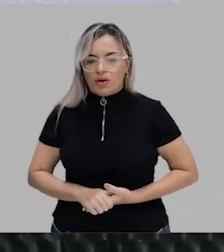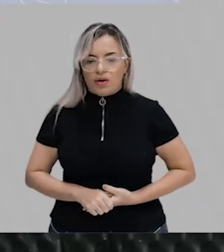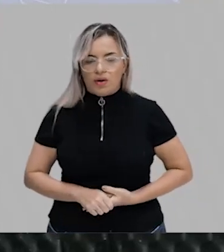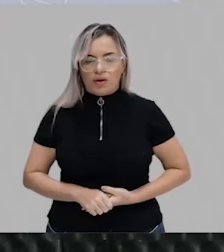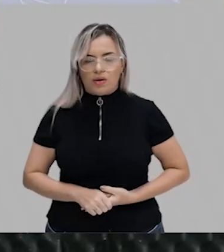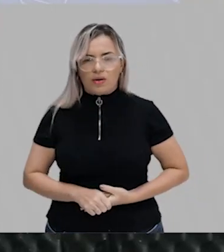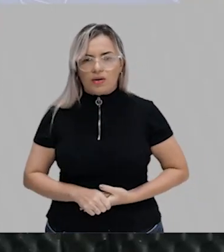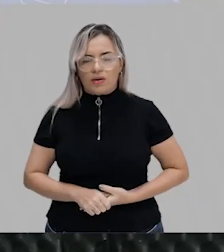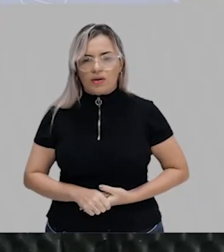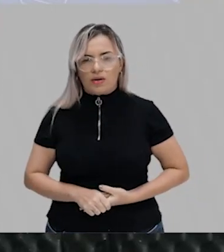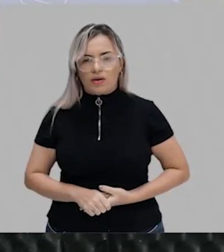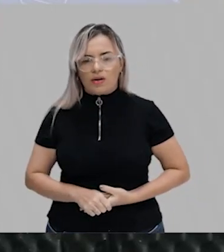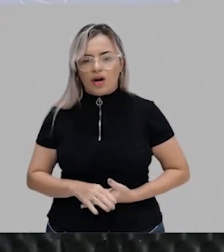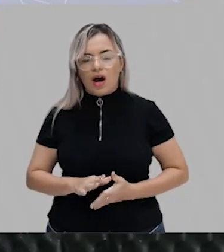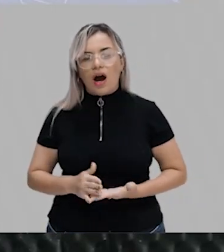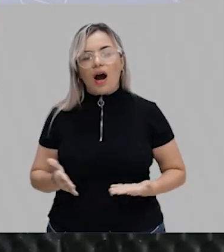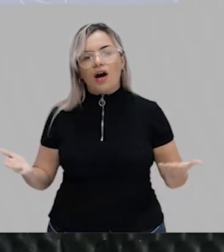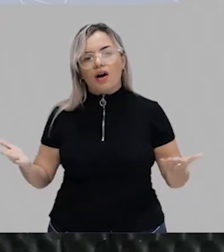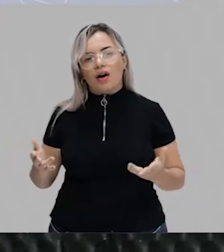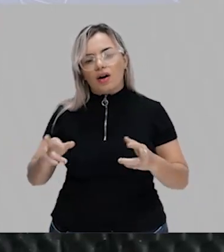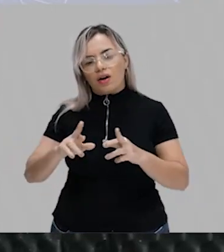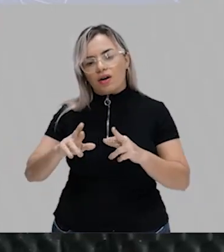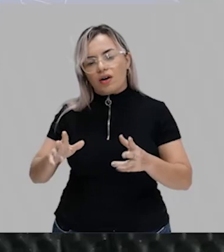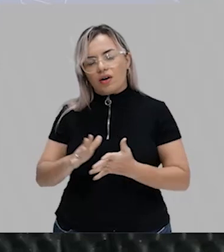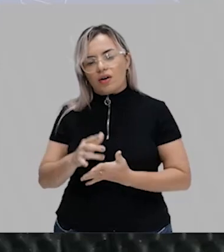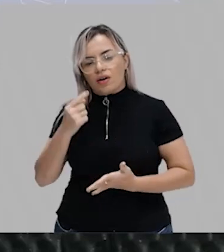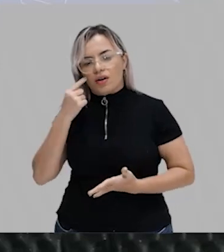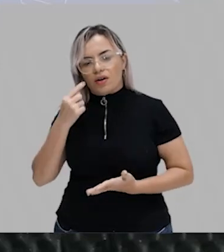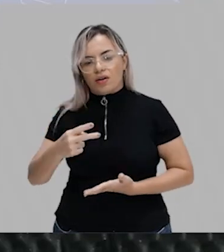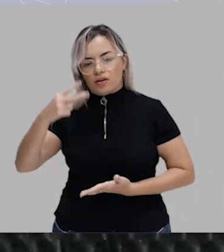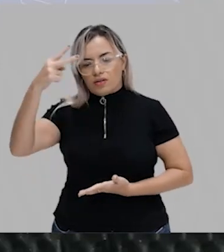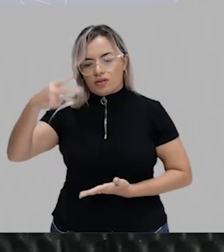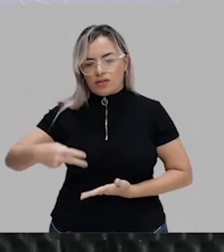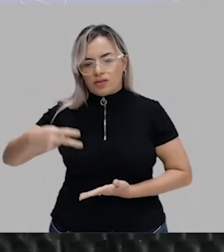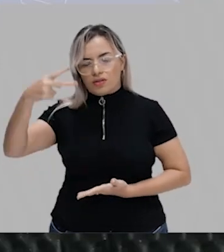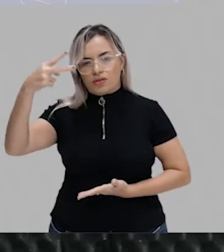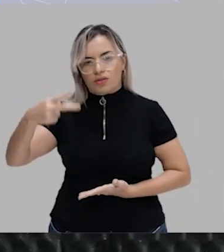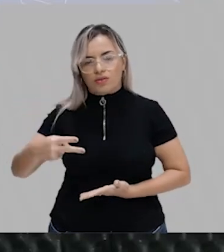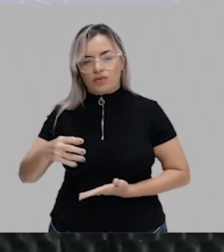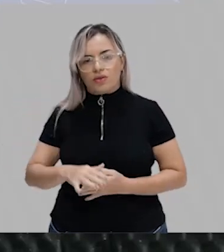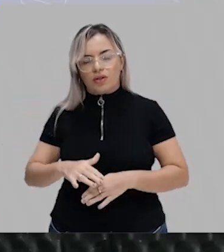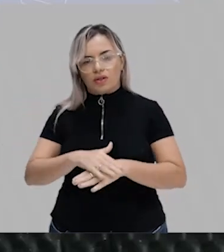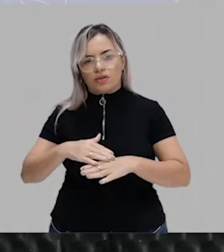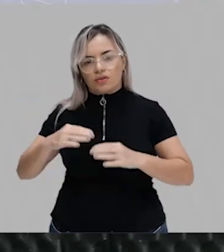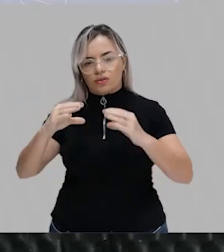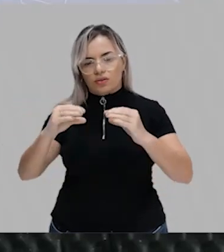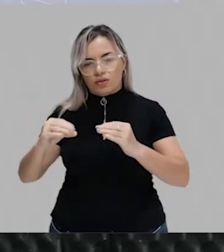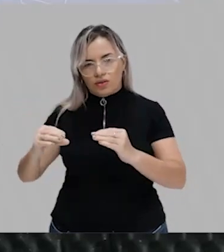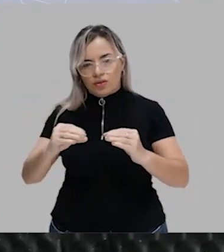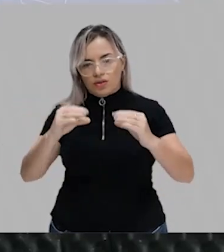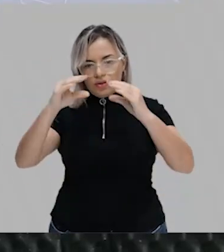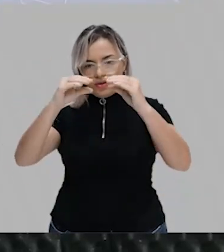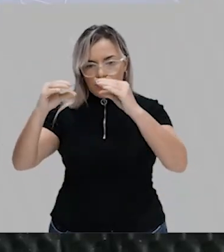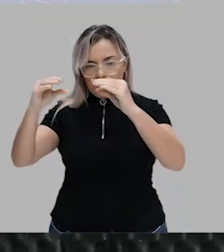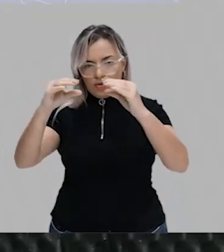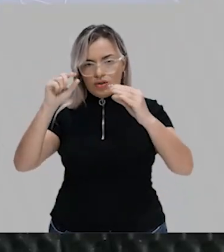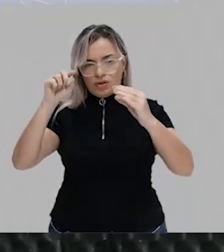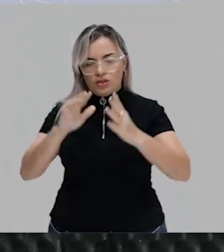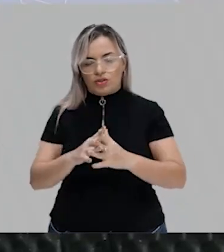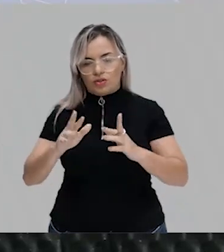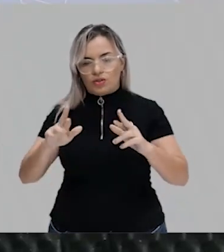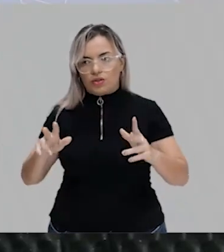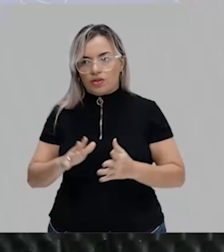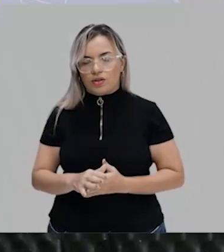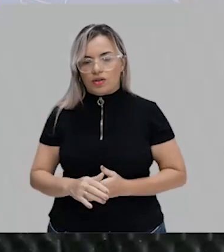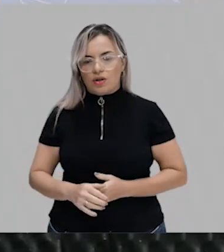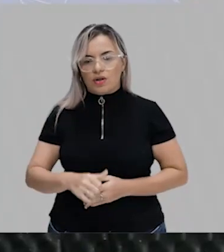qual é uma pequena diferença que dá para você observar nesses dois diálogos? Tá? Aqui eu tenho um diálogo de um aluno com uma professora